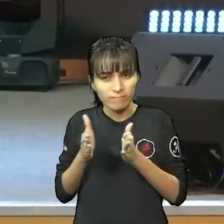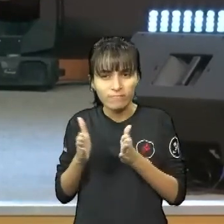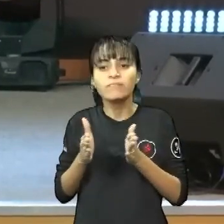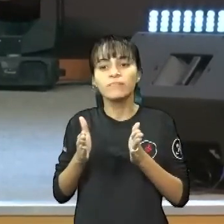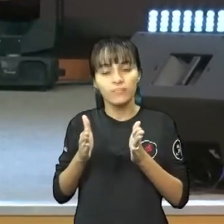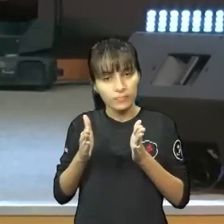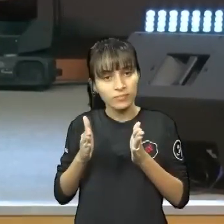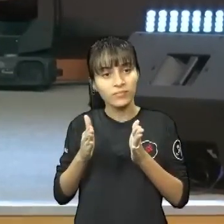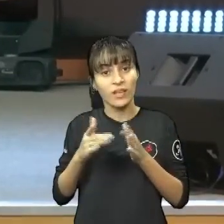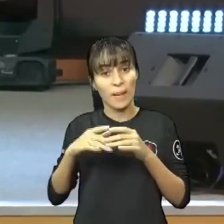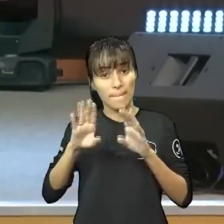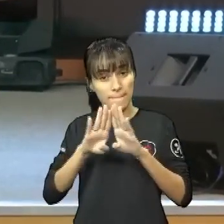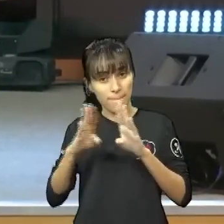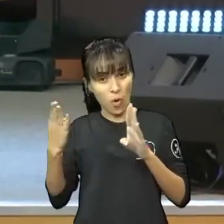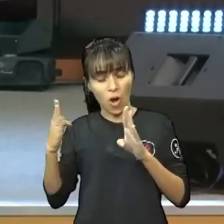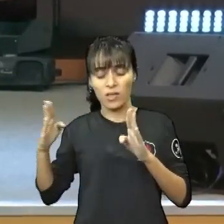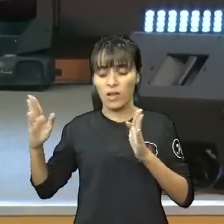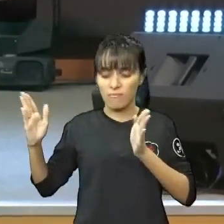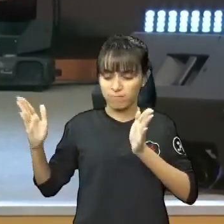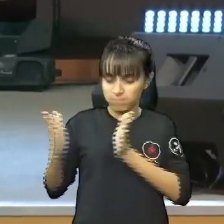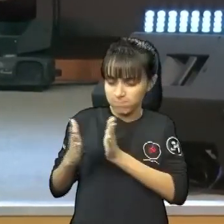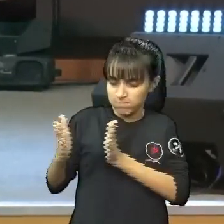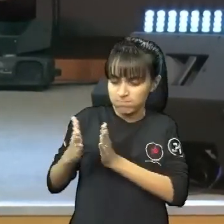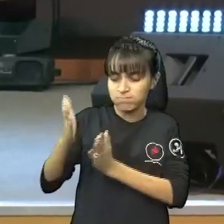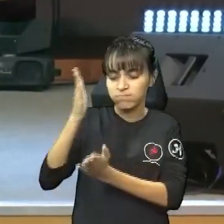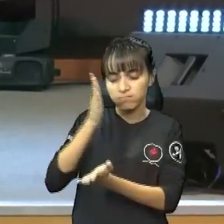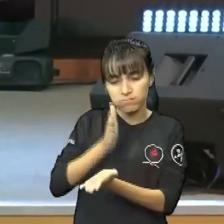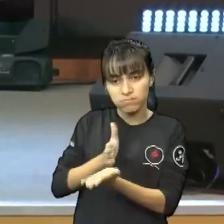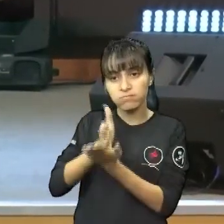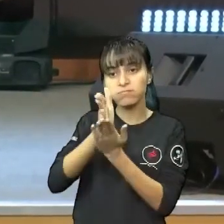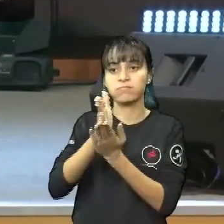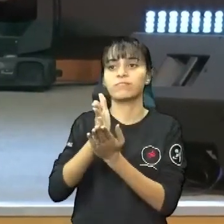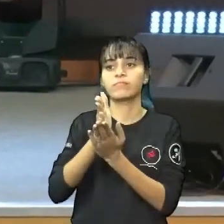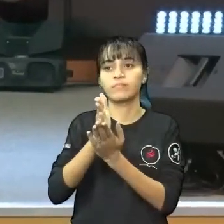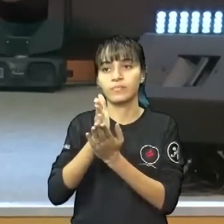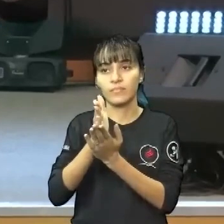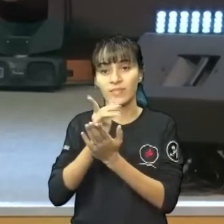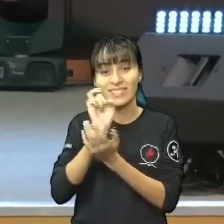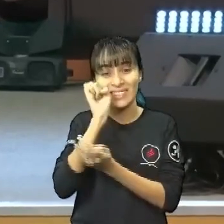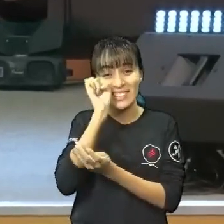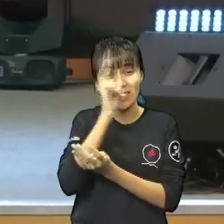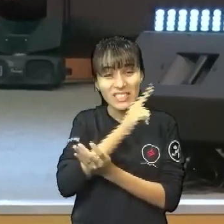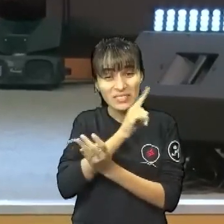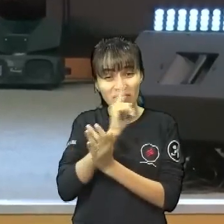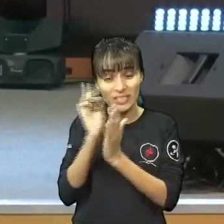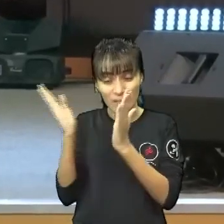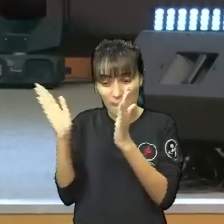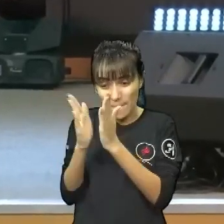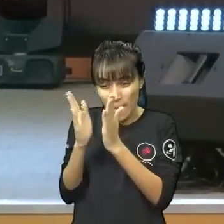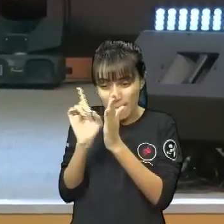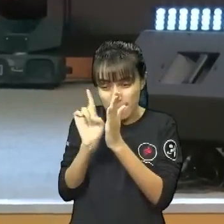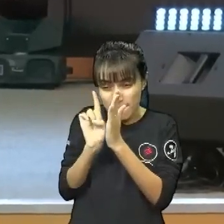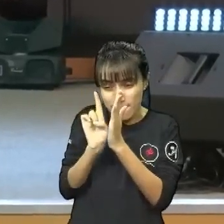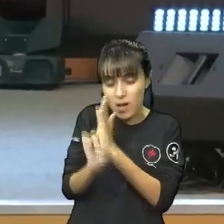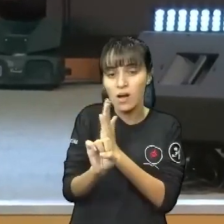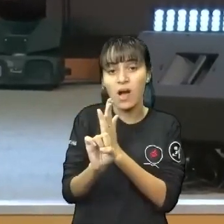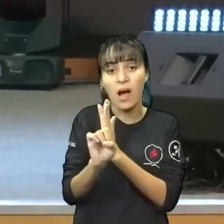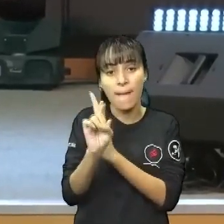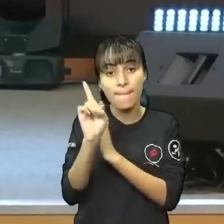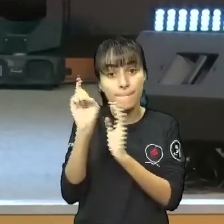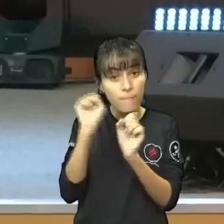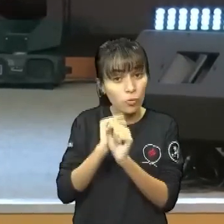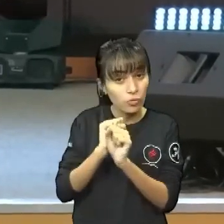entrai pela porta estreita é difícil de entrar mas não é impossível